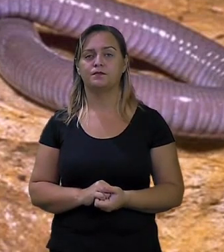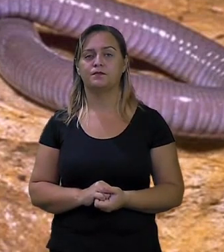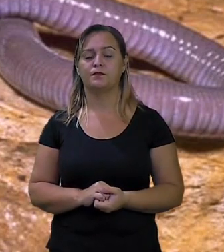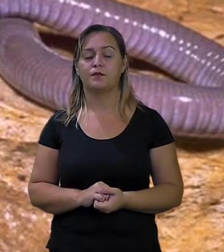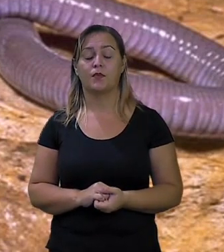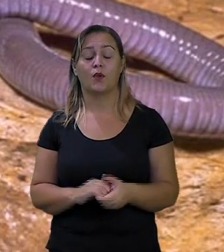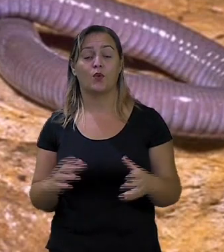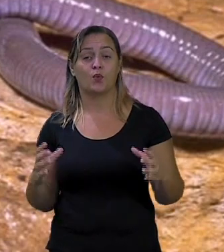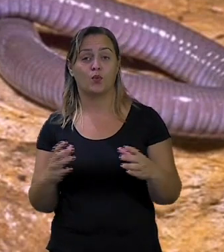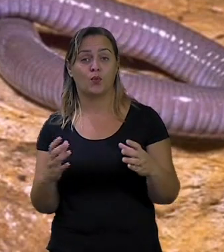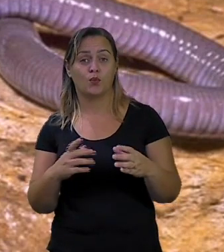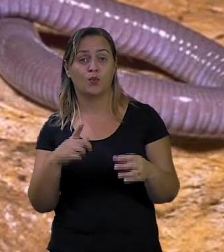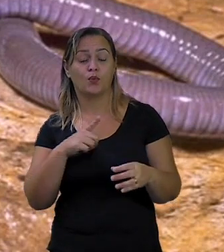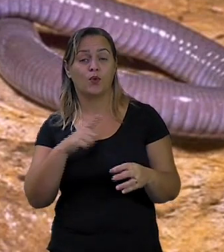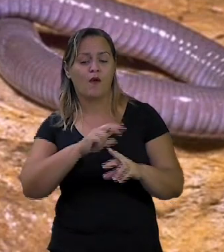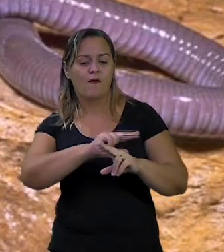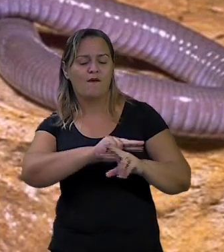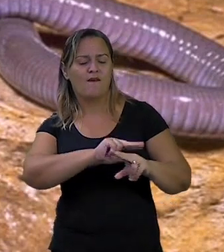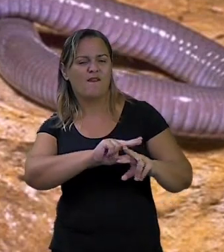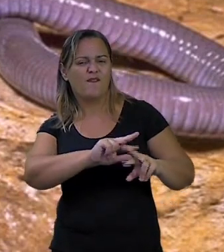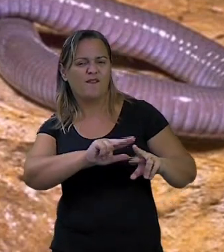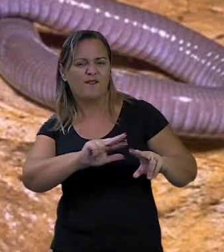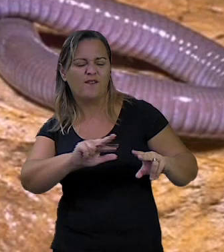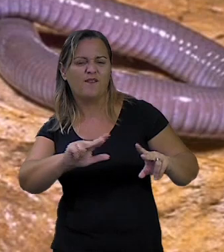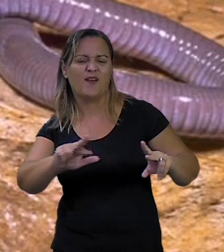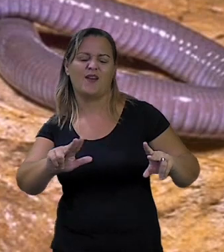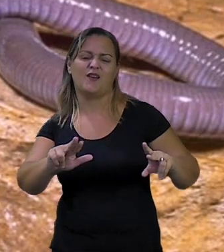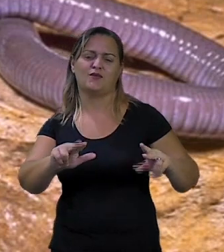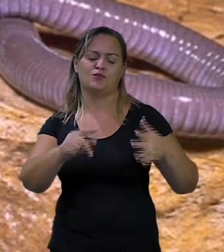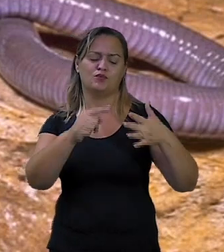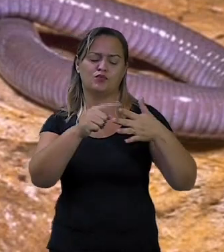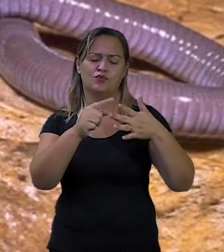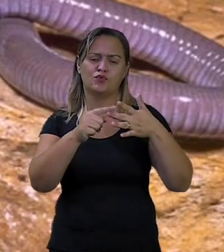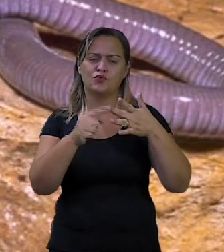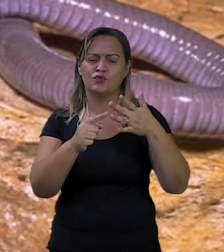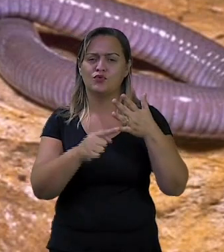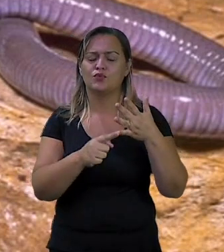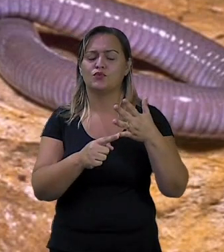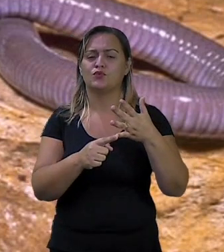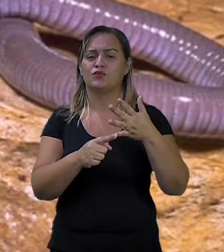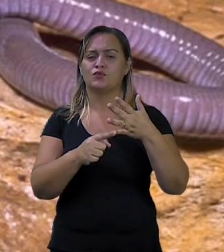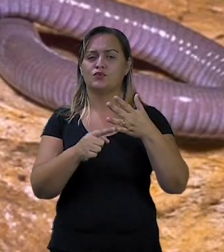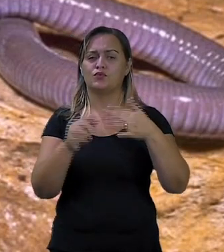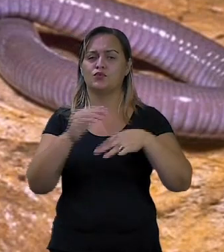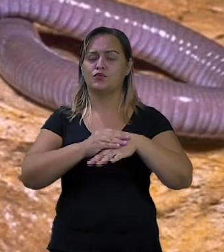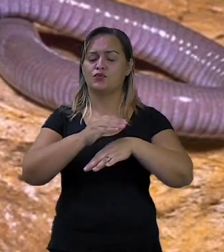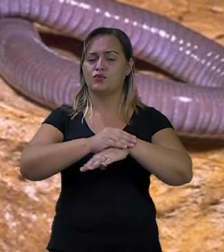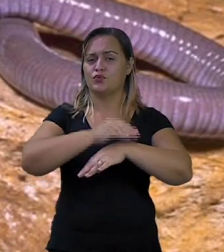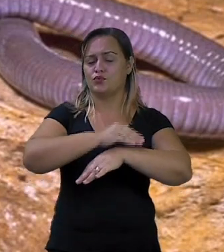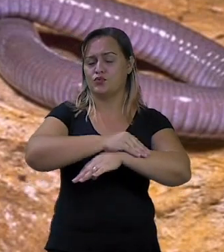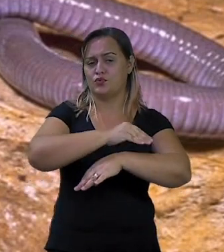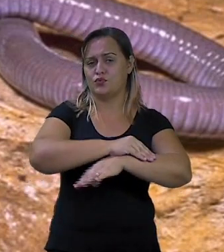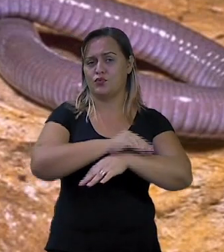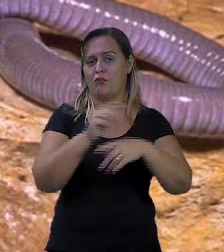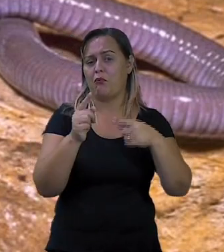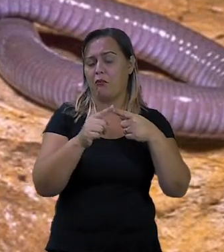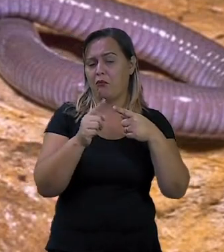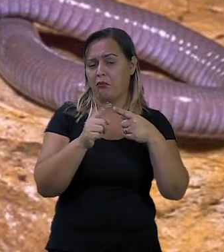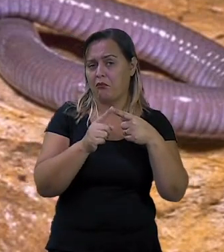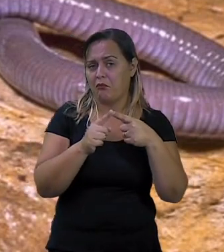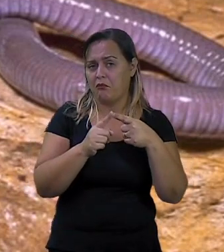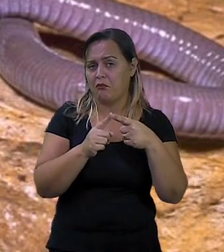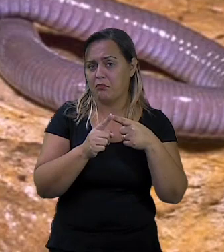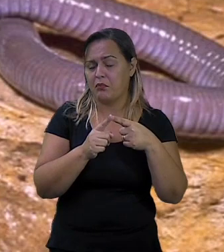anuros urodelos os anuros que que acontece com esse grupo eles vão